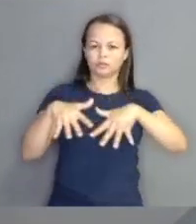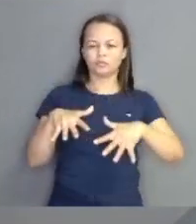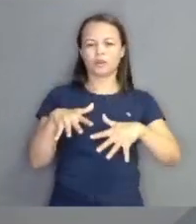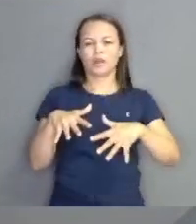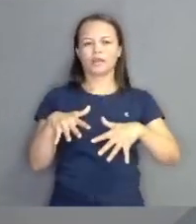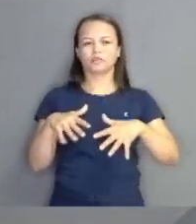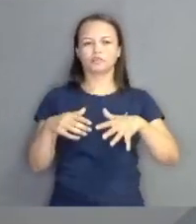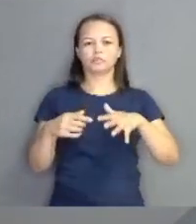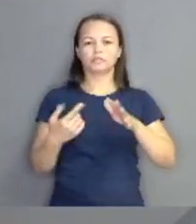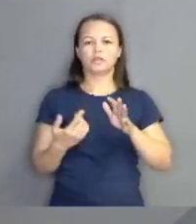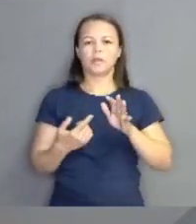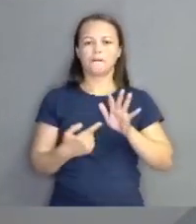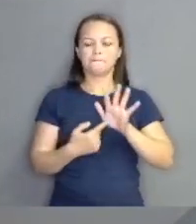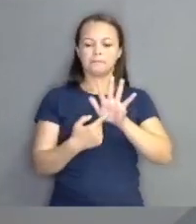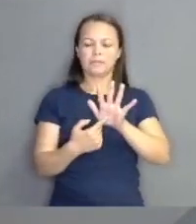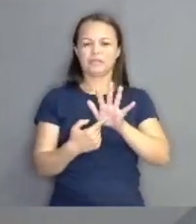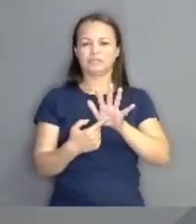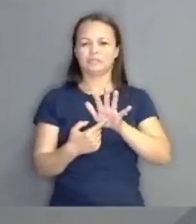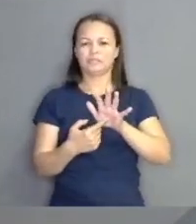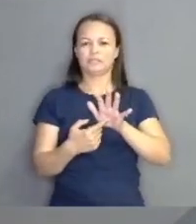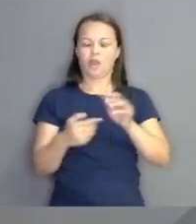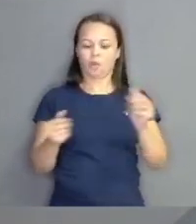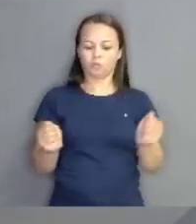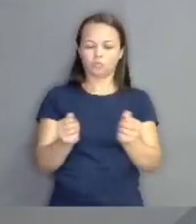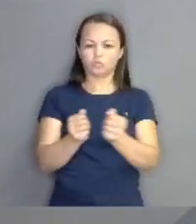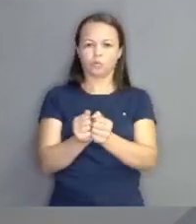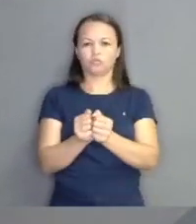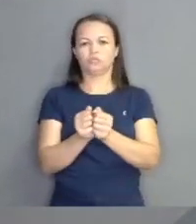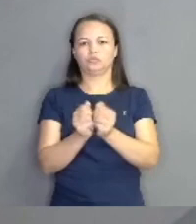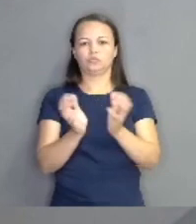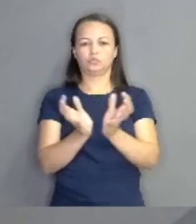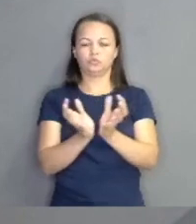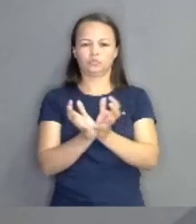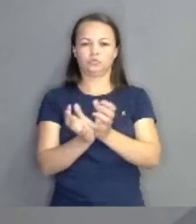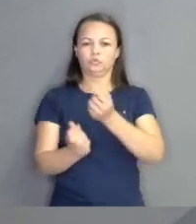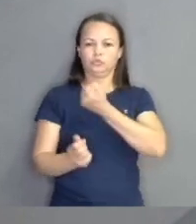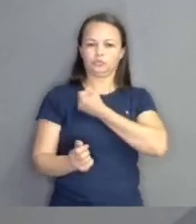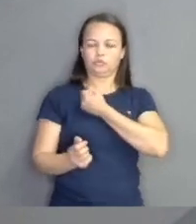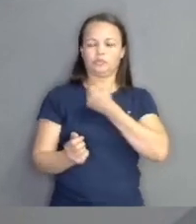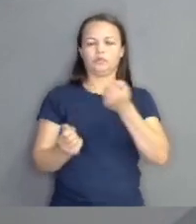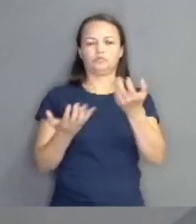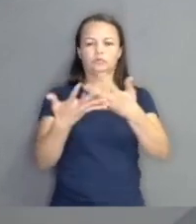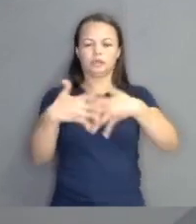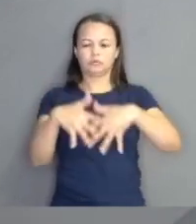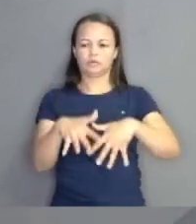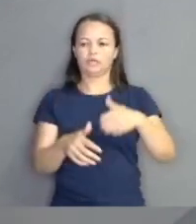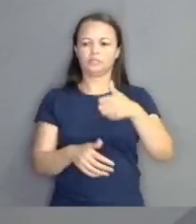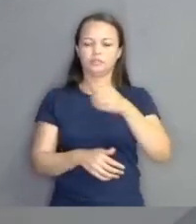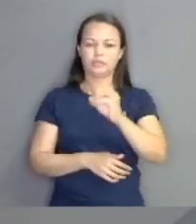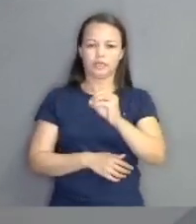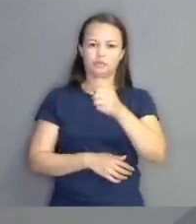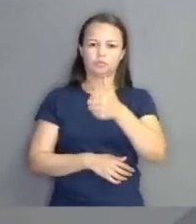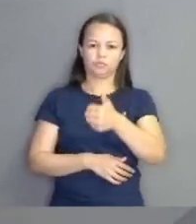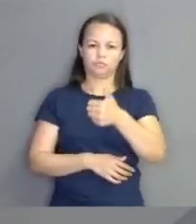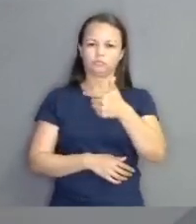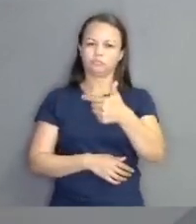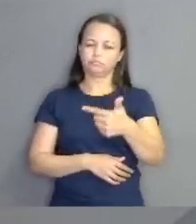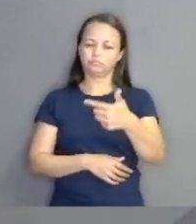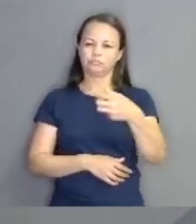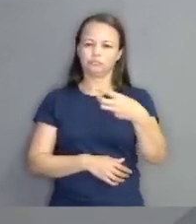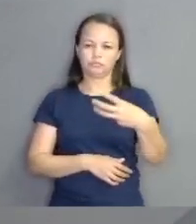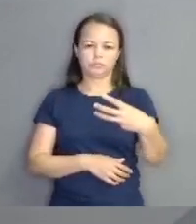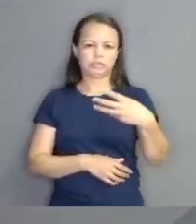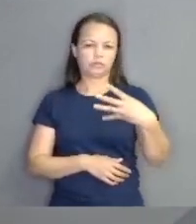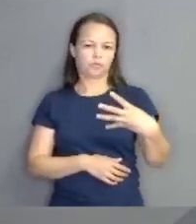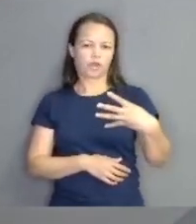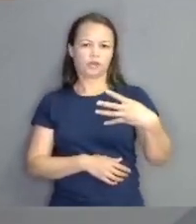pertencem ao conjunto dos números naturais 0, 1, 2, 3, 4, 5, 6,